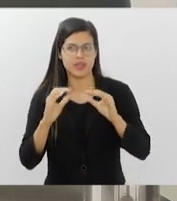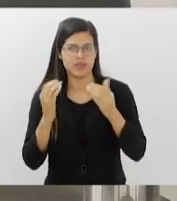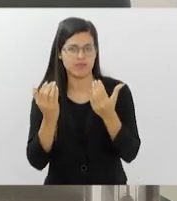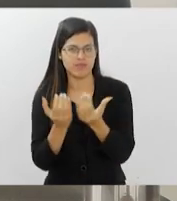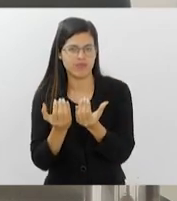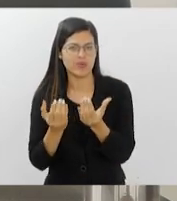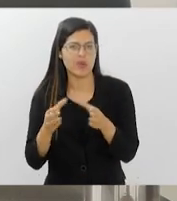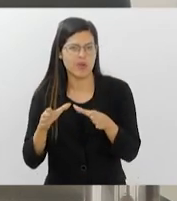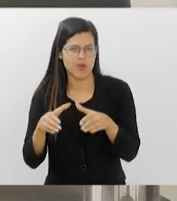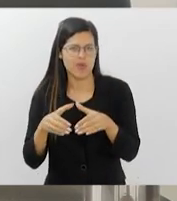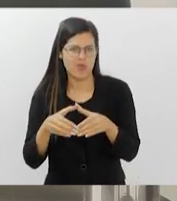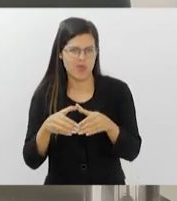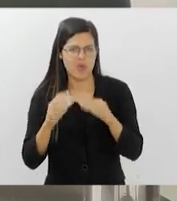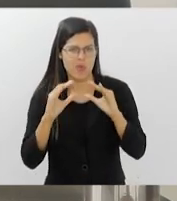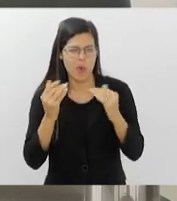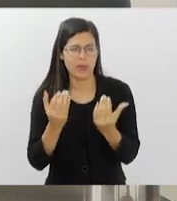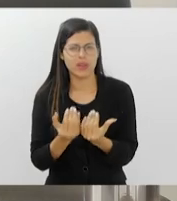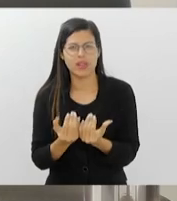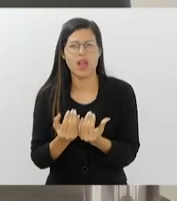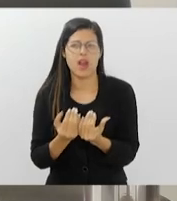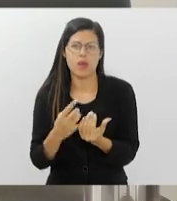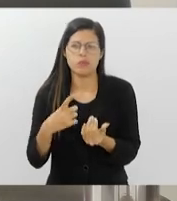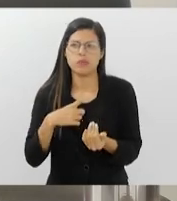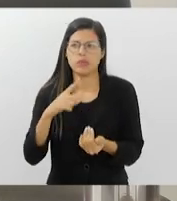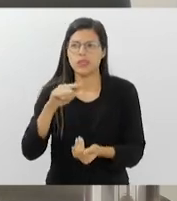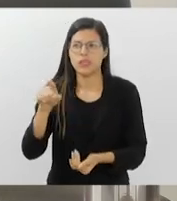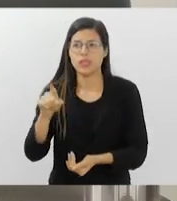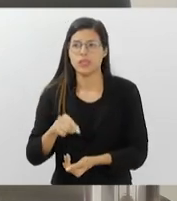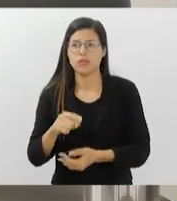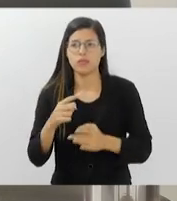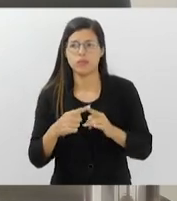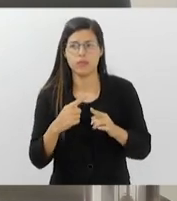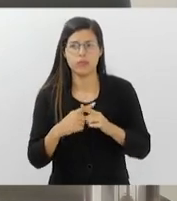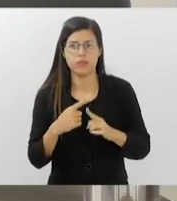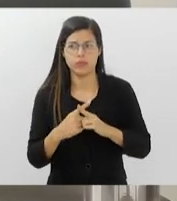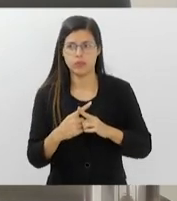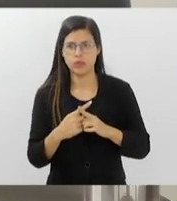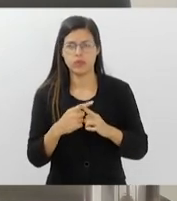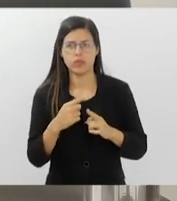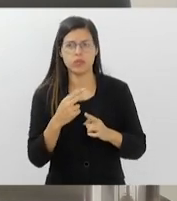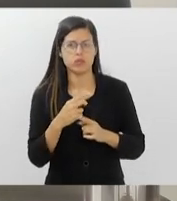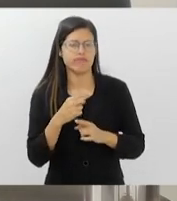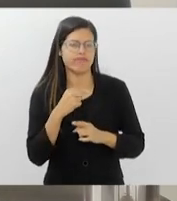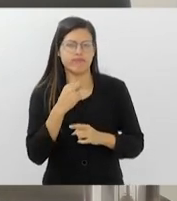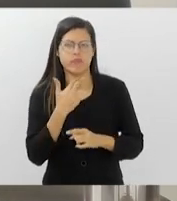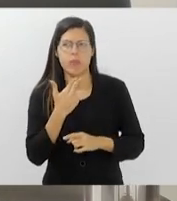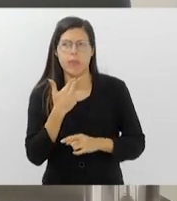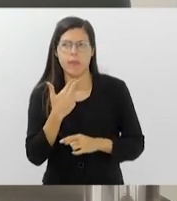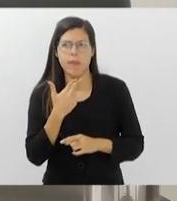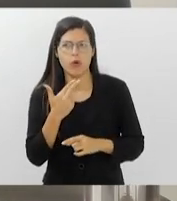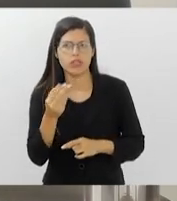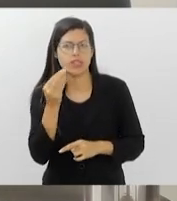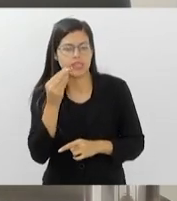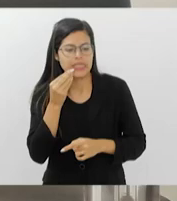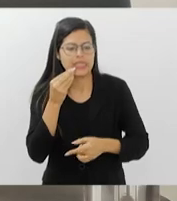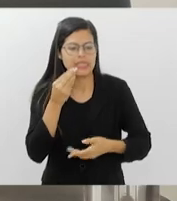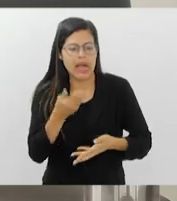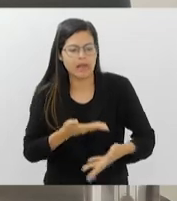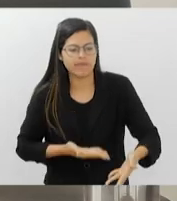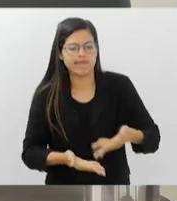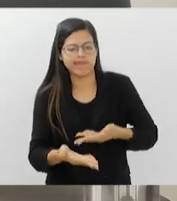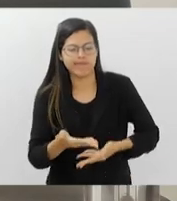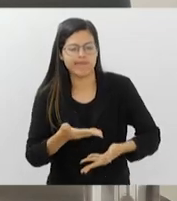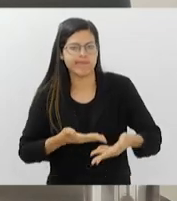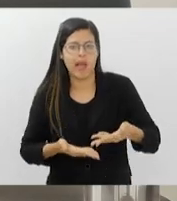suspendido né porque não dá mais pra gente ficar nessa interlocução né sem resultado